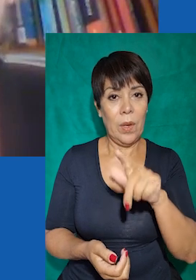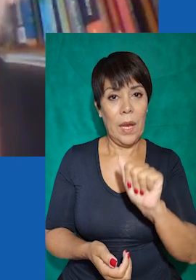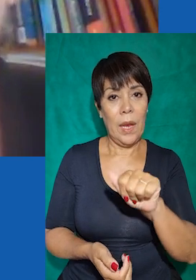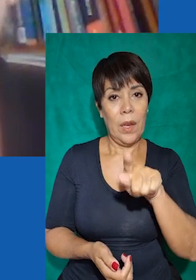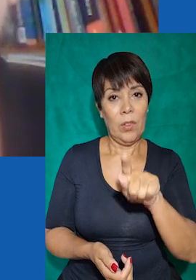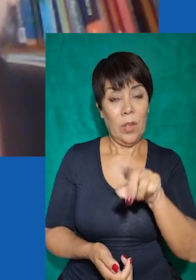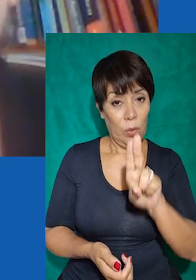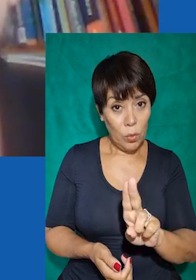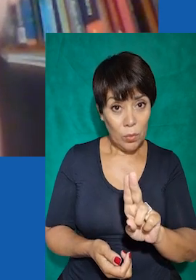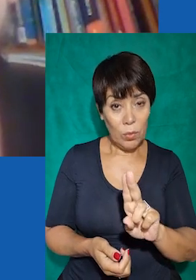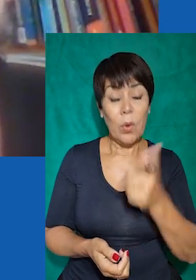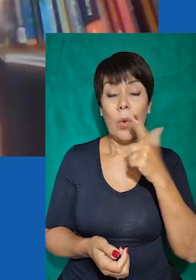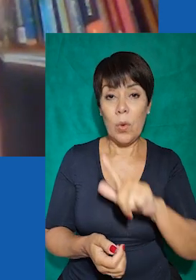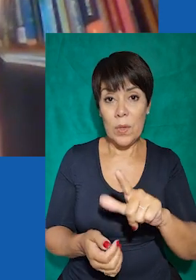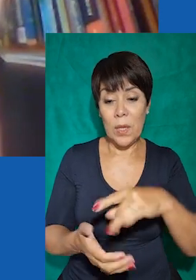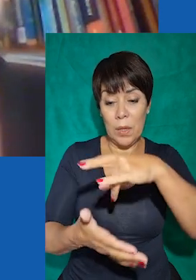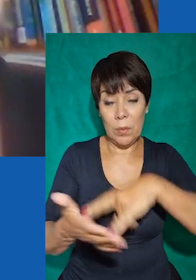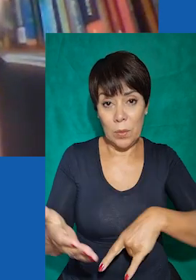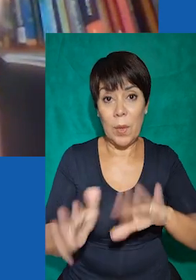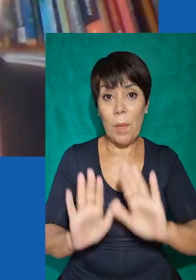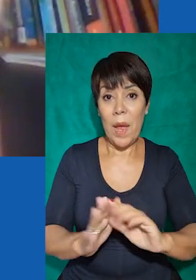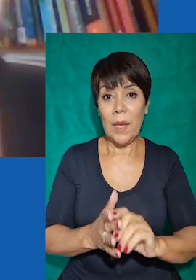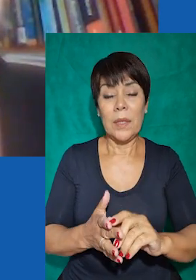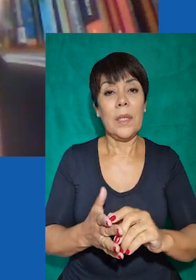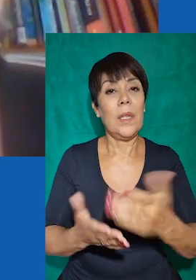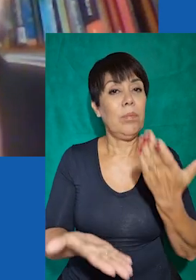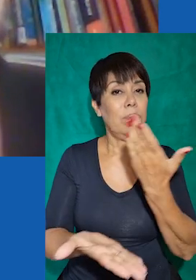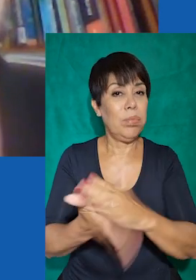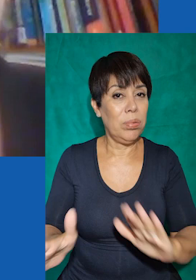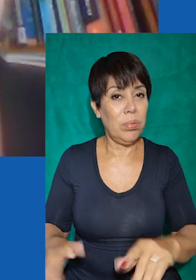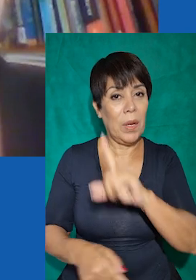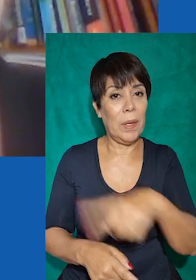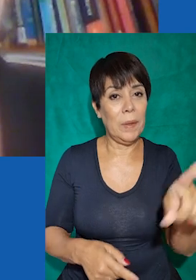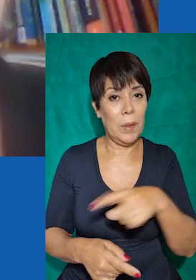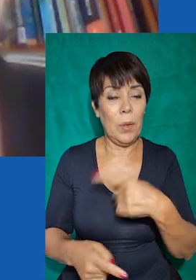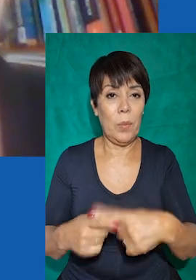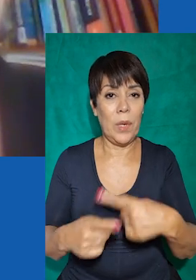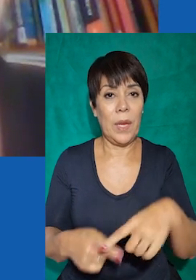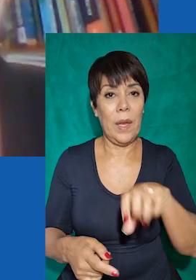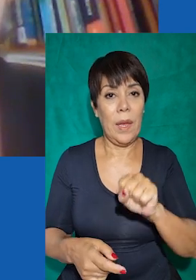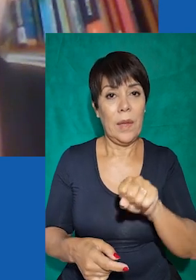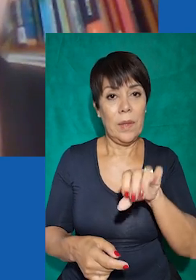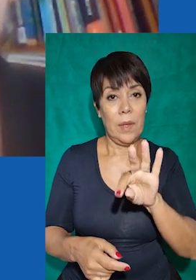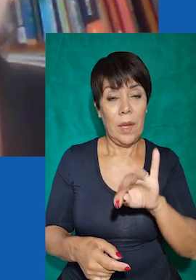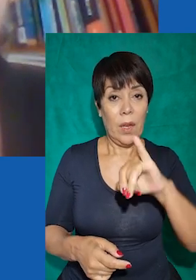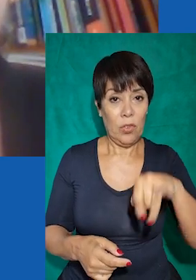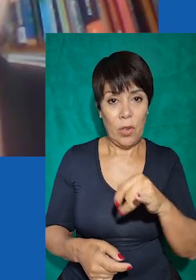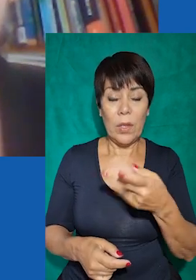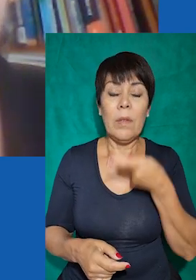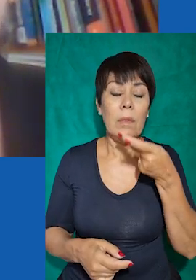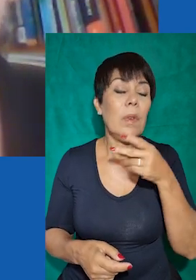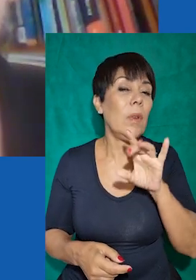em seguida, né? Mas que foi derrubado, porque o Supremo Tribunal Federal disse que só se